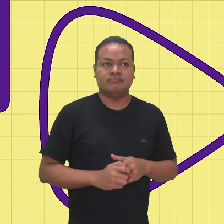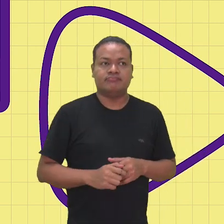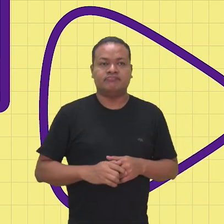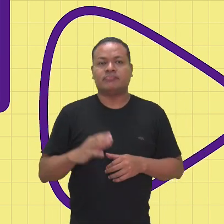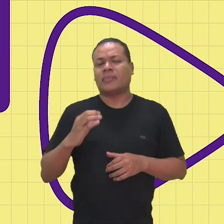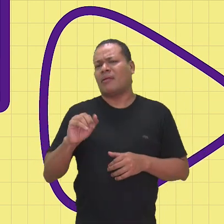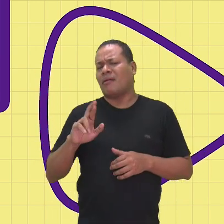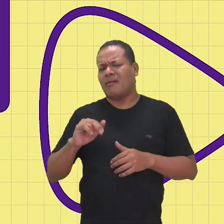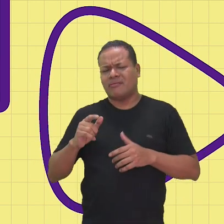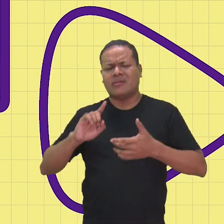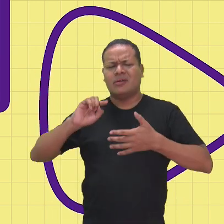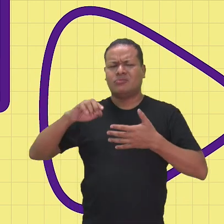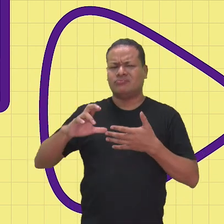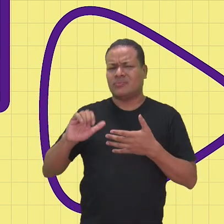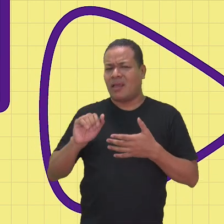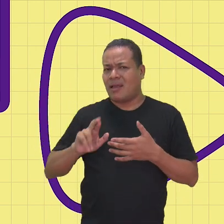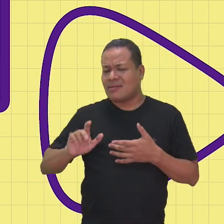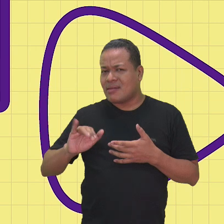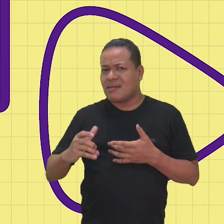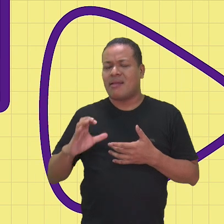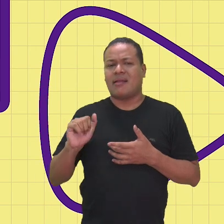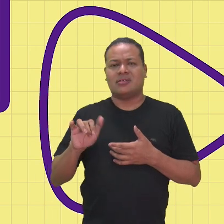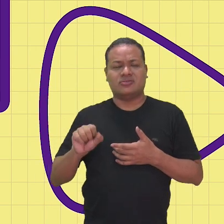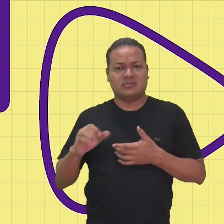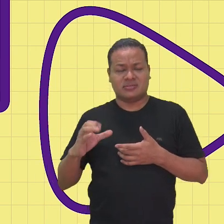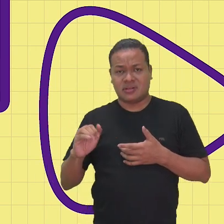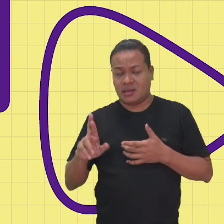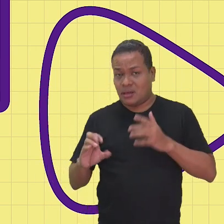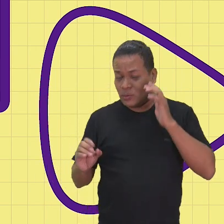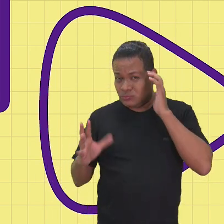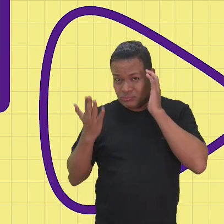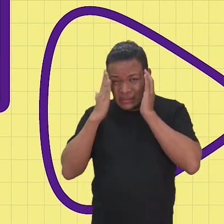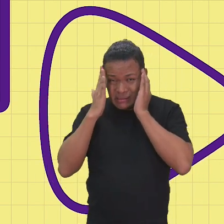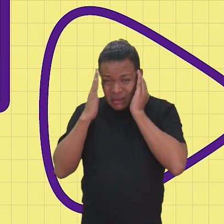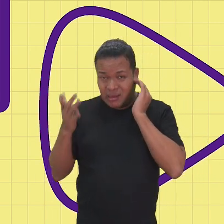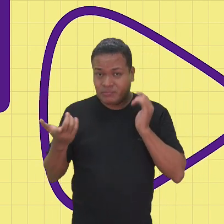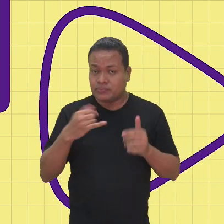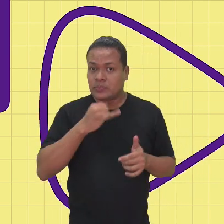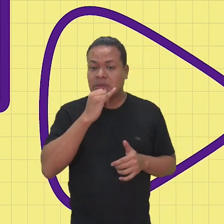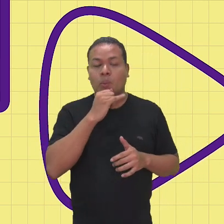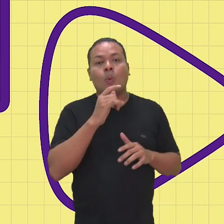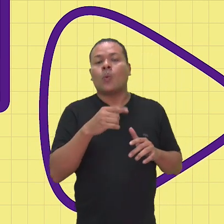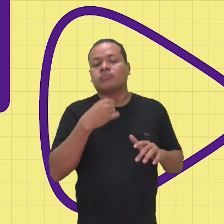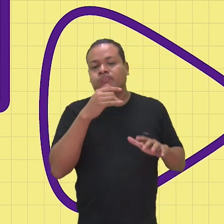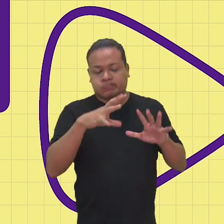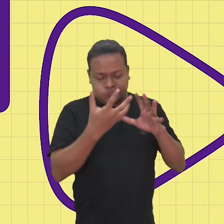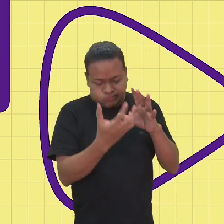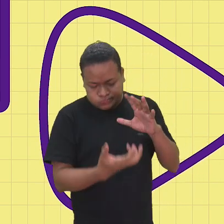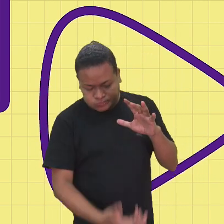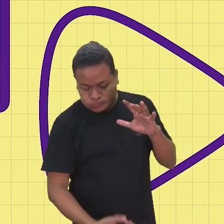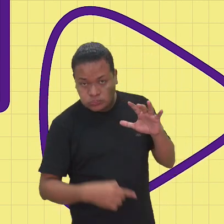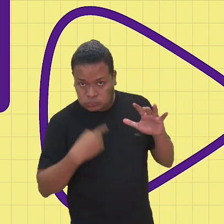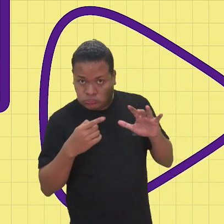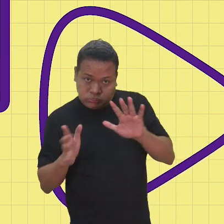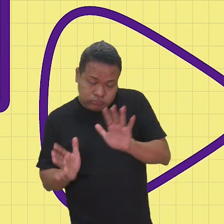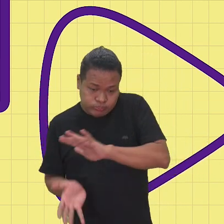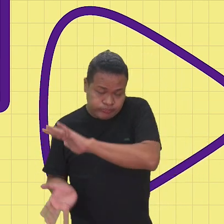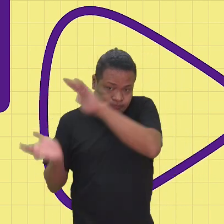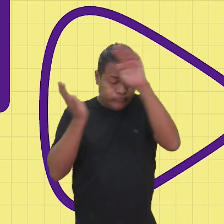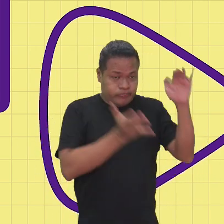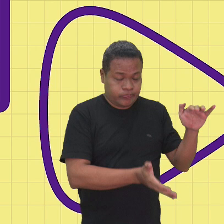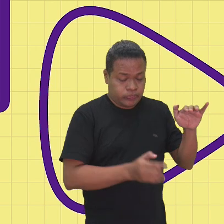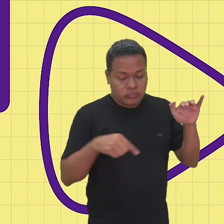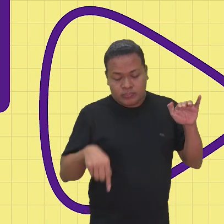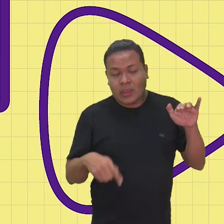carvão, areia e cascalho. Para que serve isso? Sabe o que não decantou ali no poço